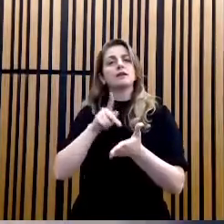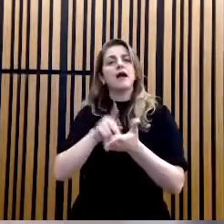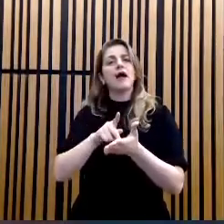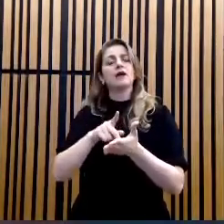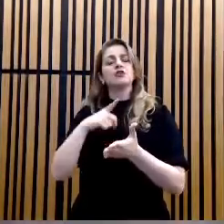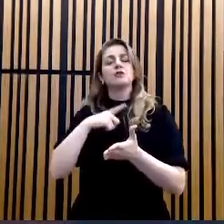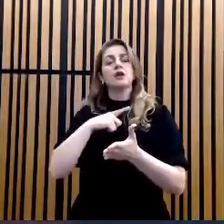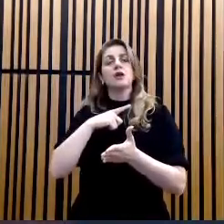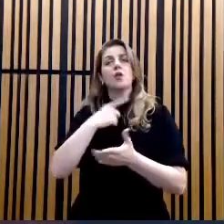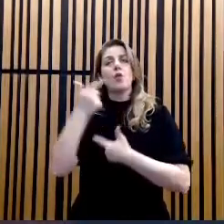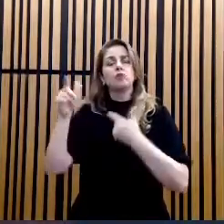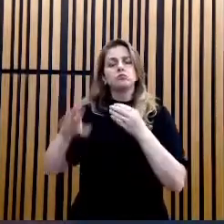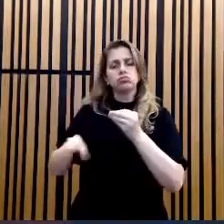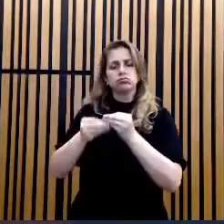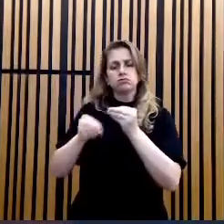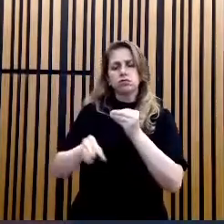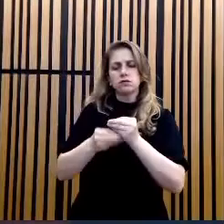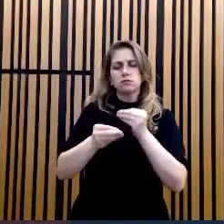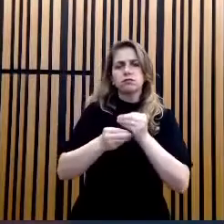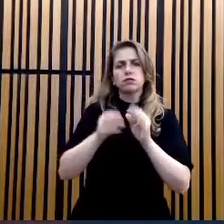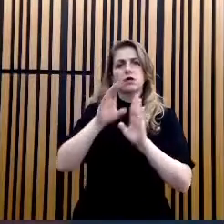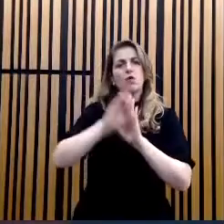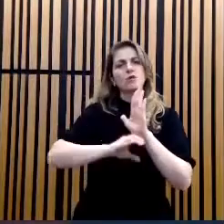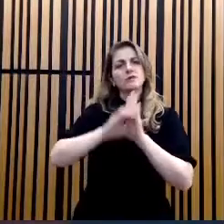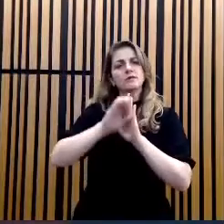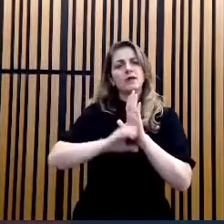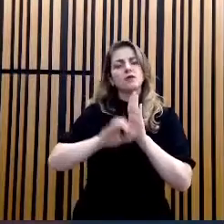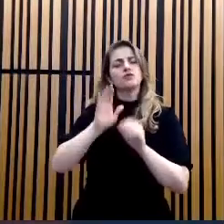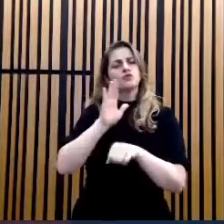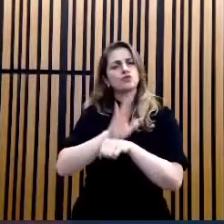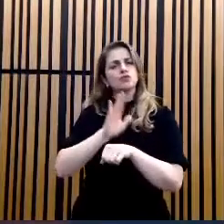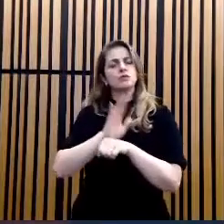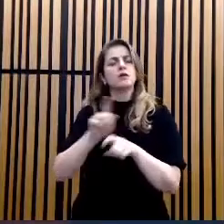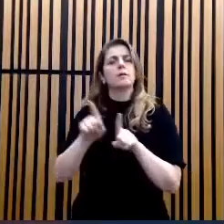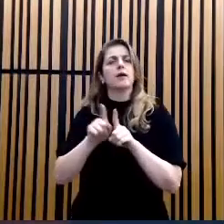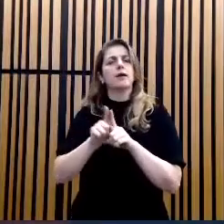alguns outros conceitos que eu também queria compartilhar com vocês, tá?